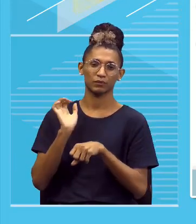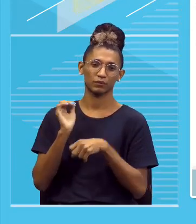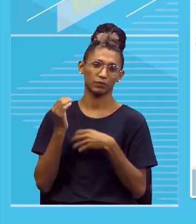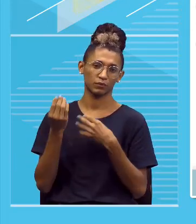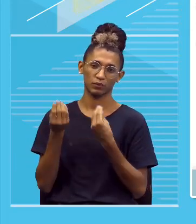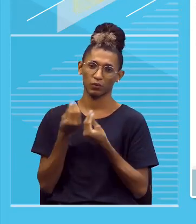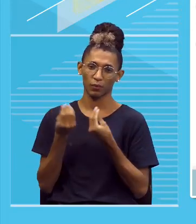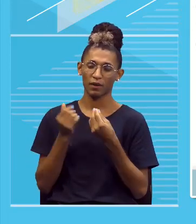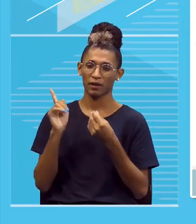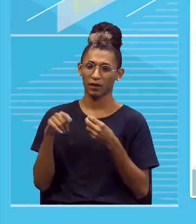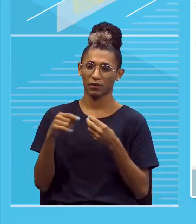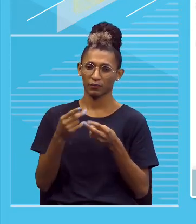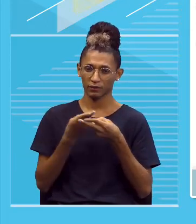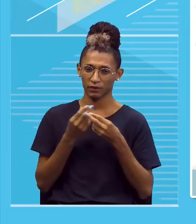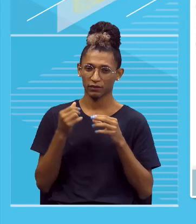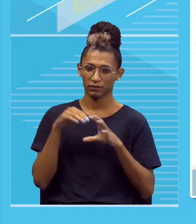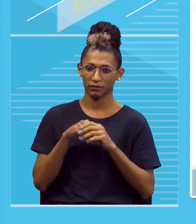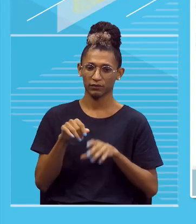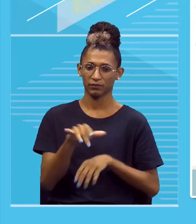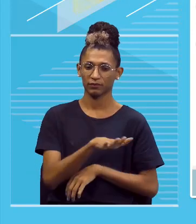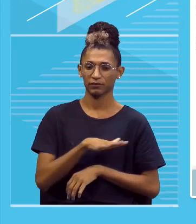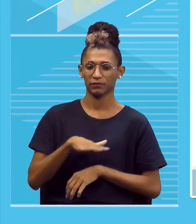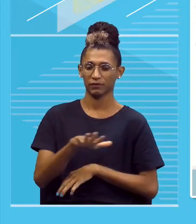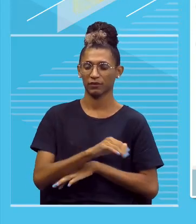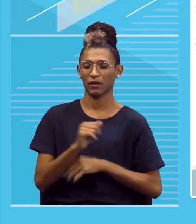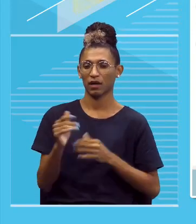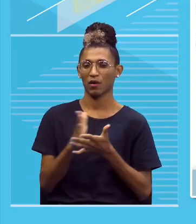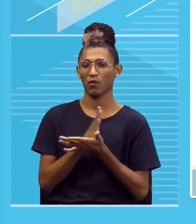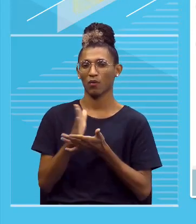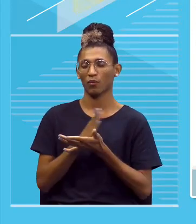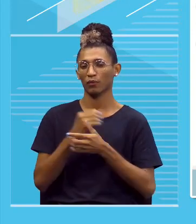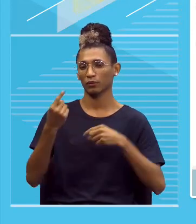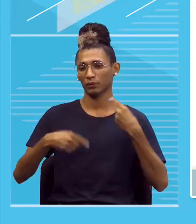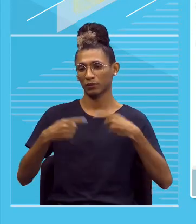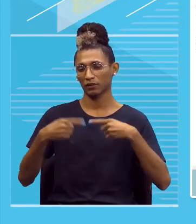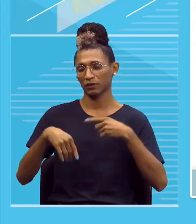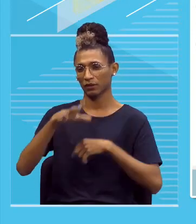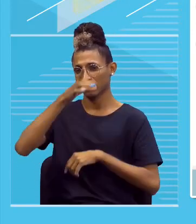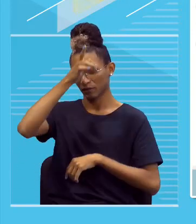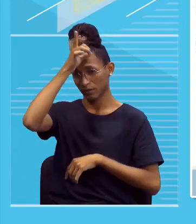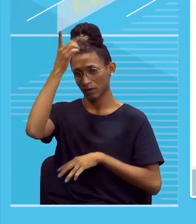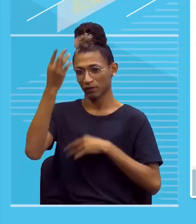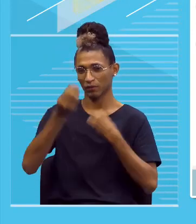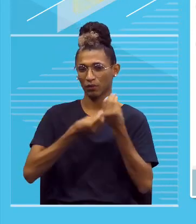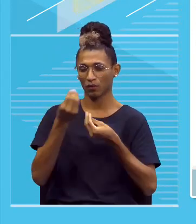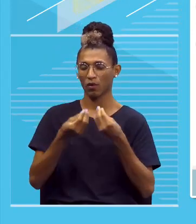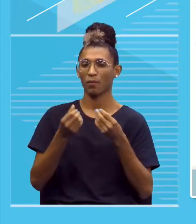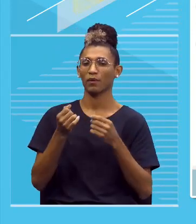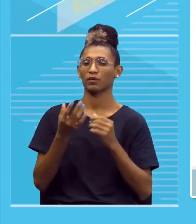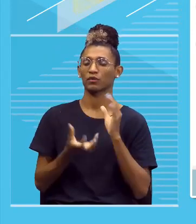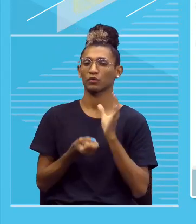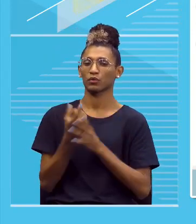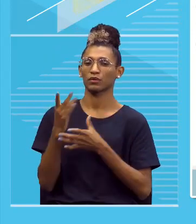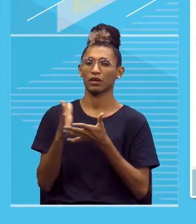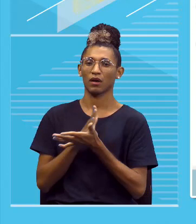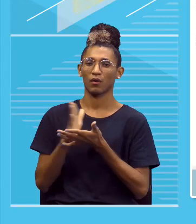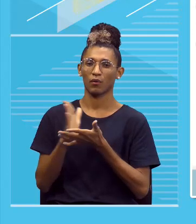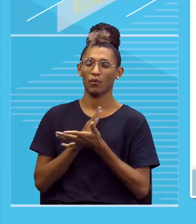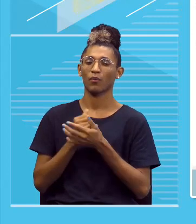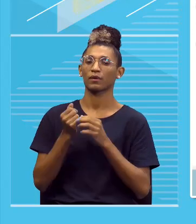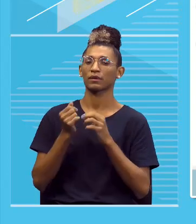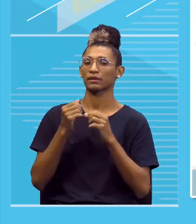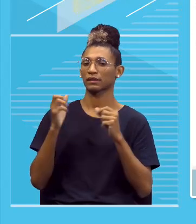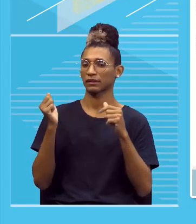que são aplicadas no campo essas políticas são criadas nas cidades então